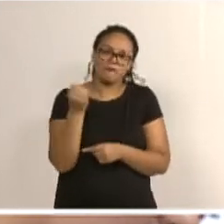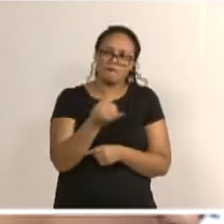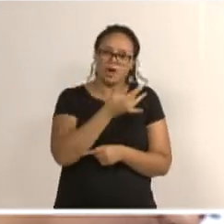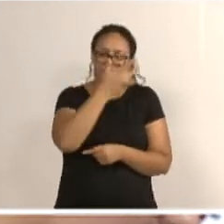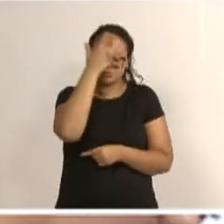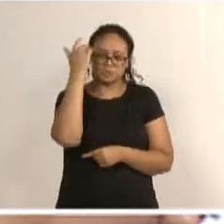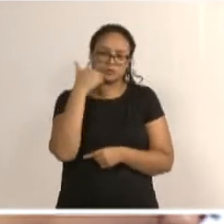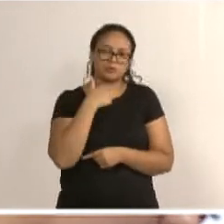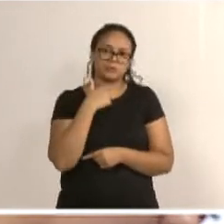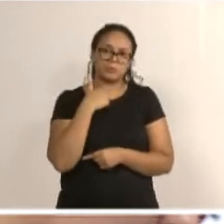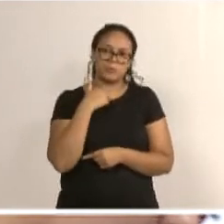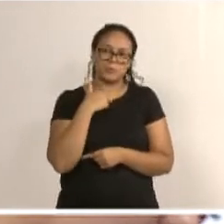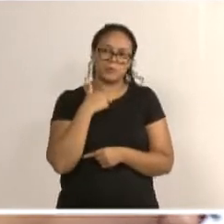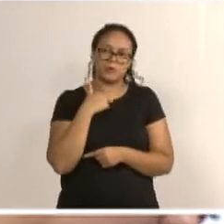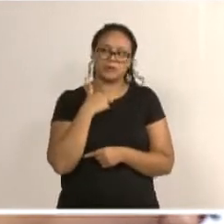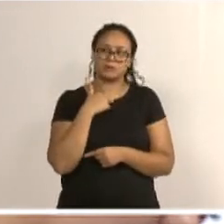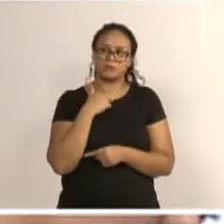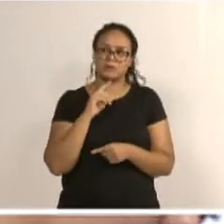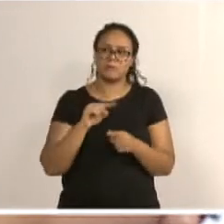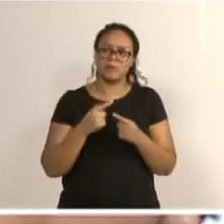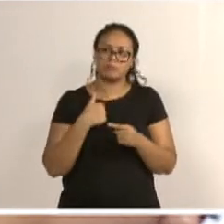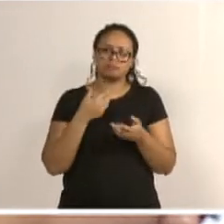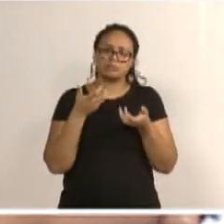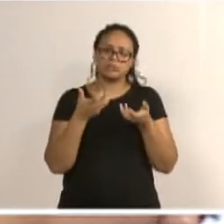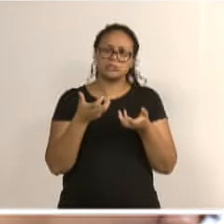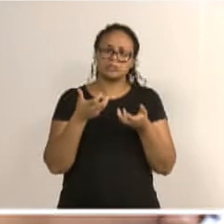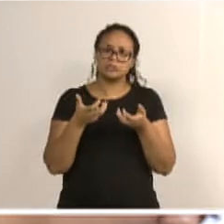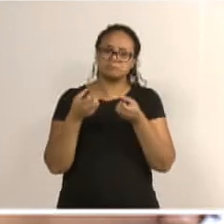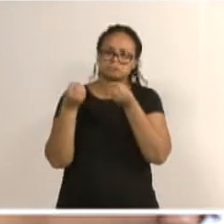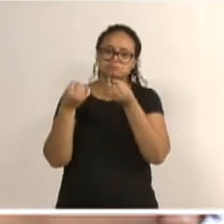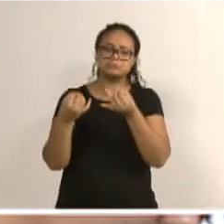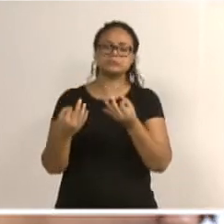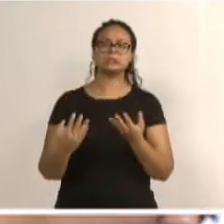Então, assim, eu gostaria de uma colocação